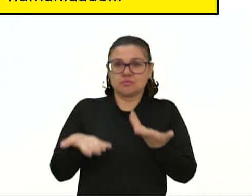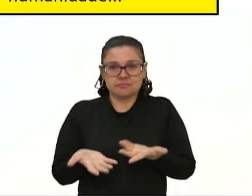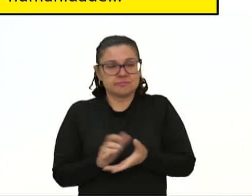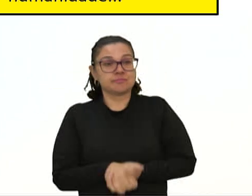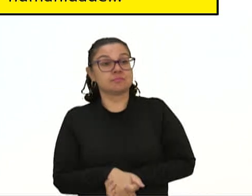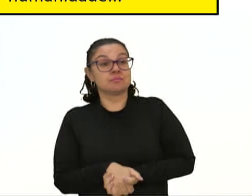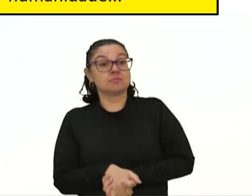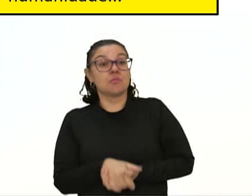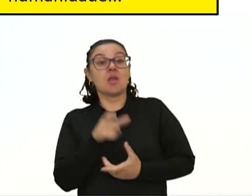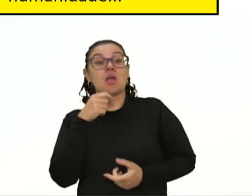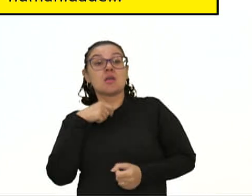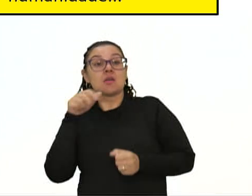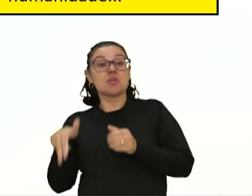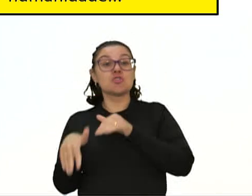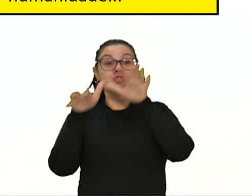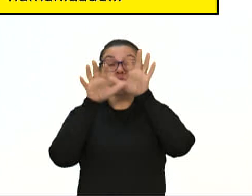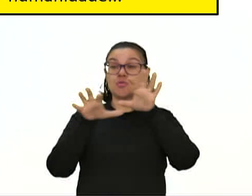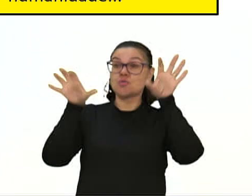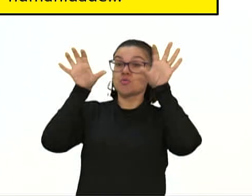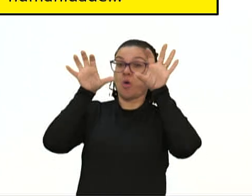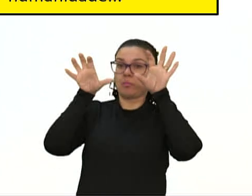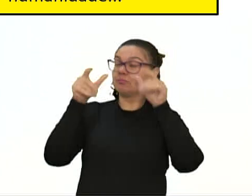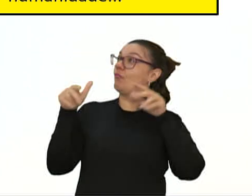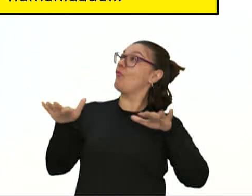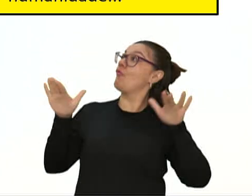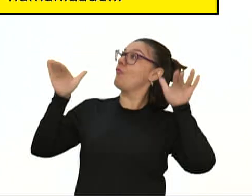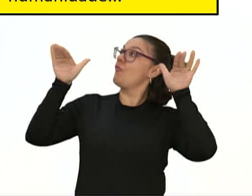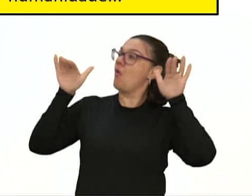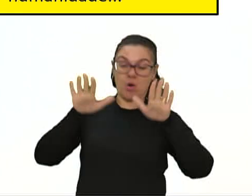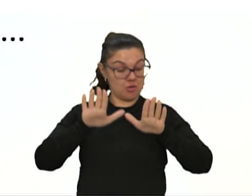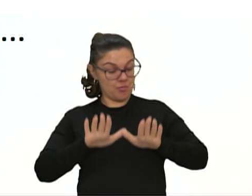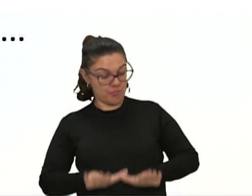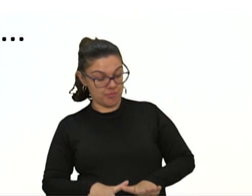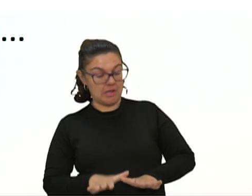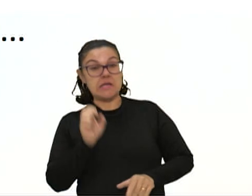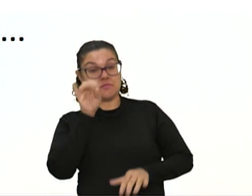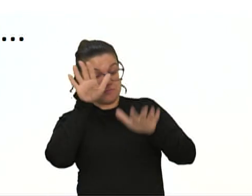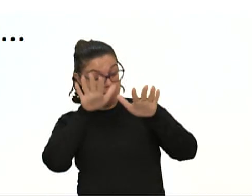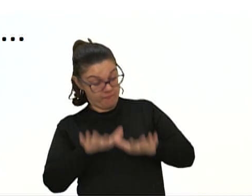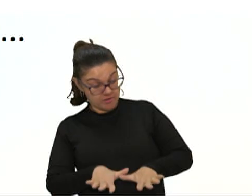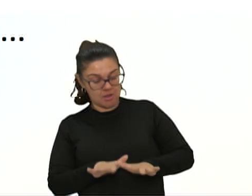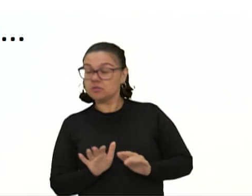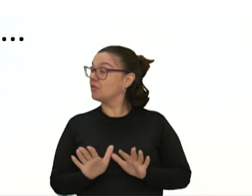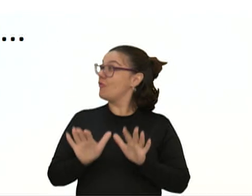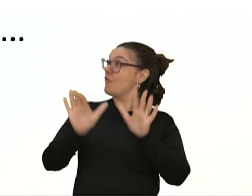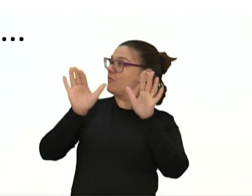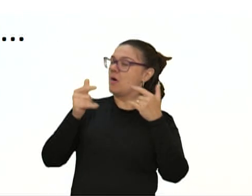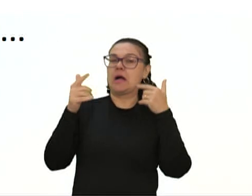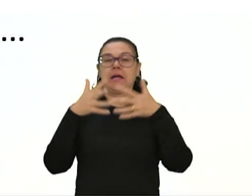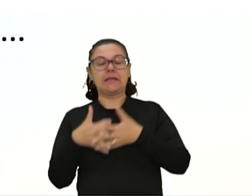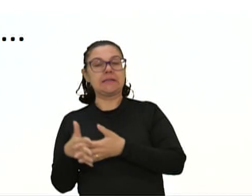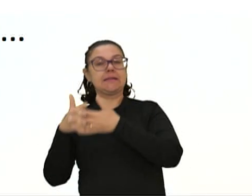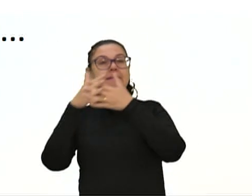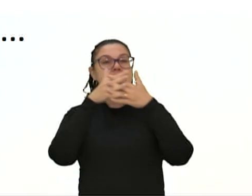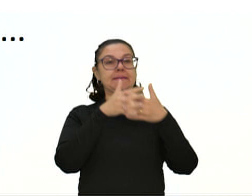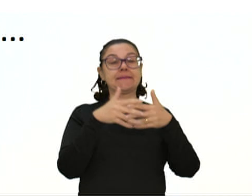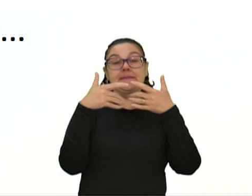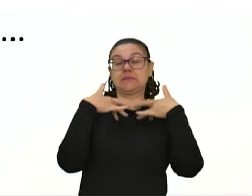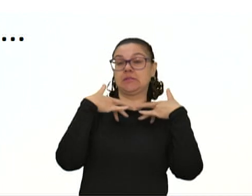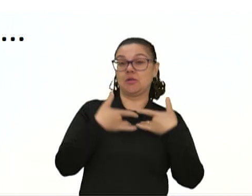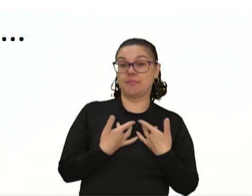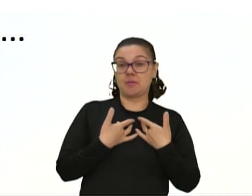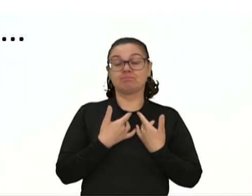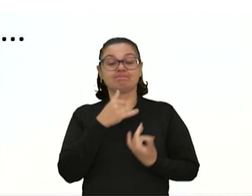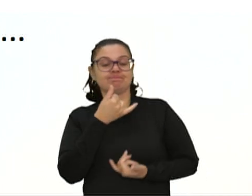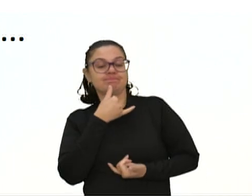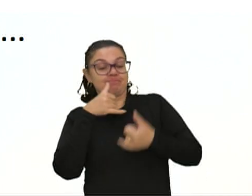luva. Quem sobe nos ares não fica no chão, quem fica no chão não sobe nos ares. É uma grande pena que não se possa estar ao